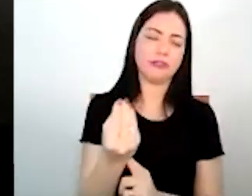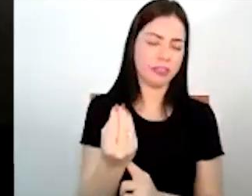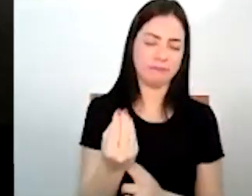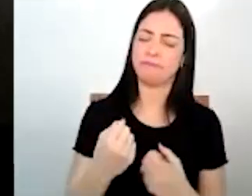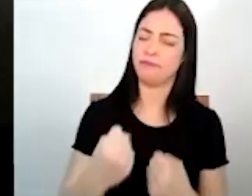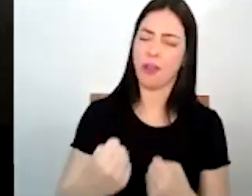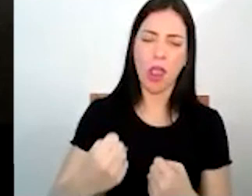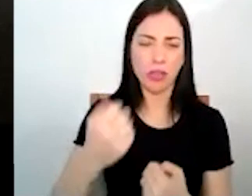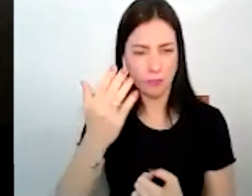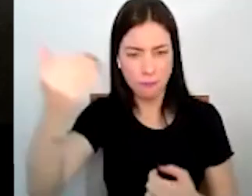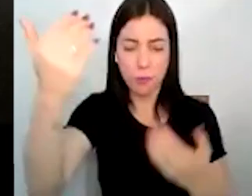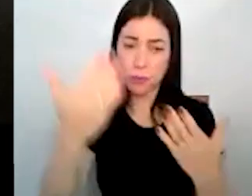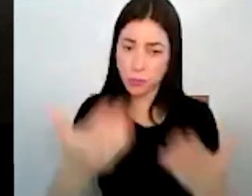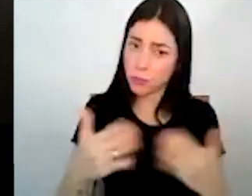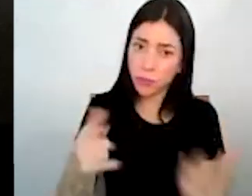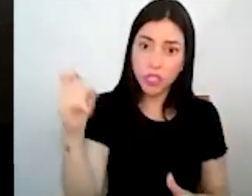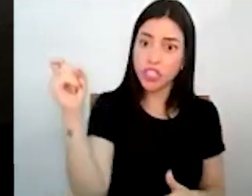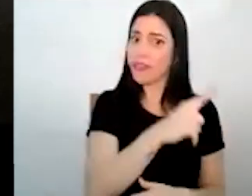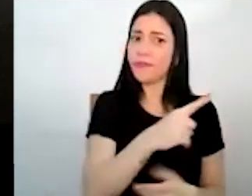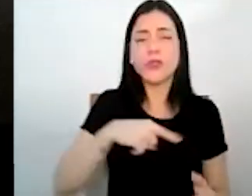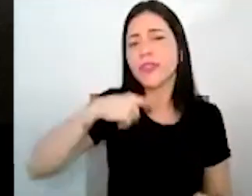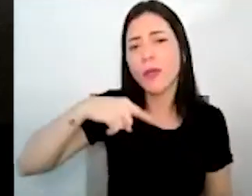alguma maneira, era impossível escapar